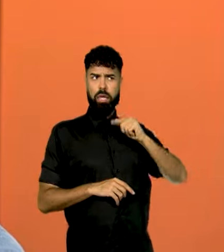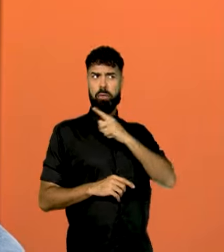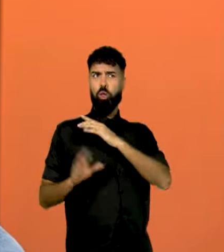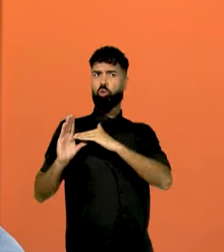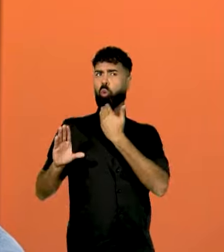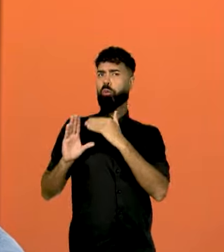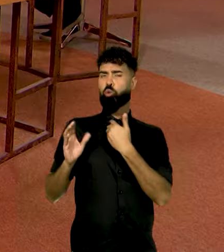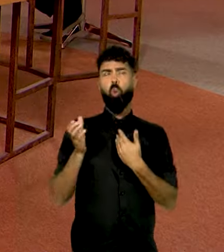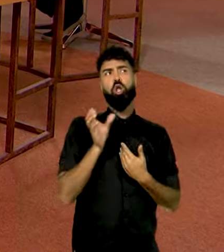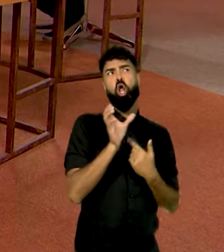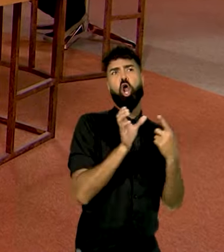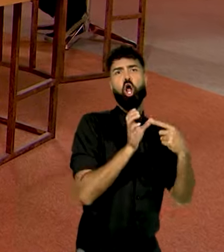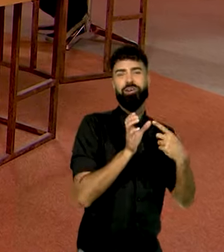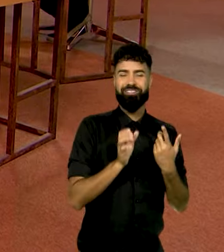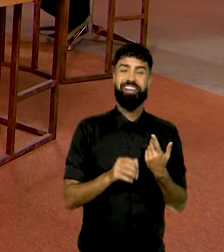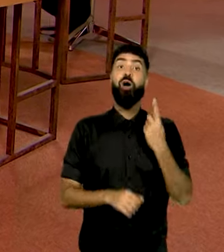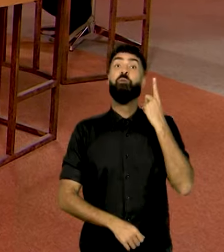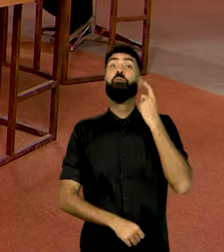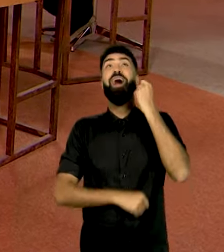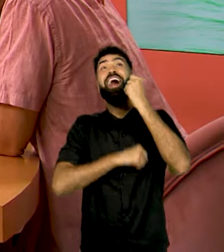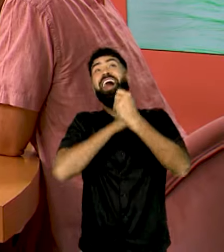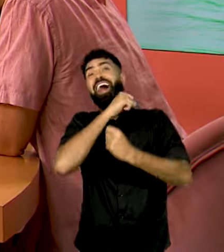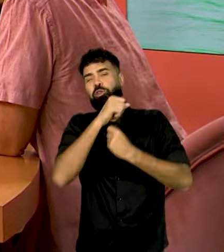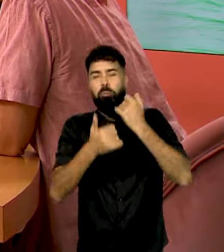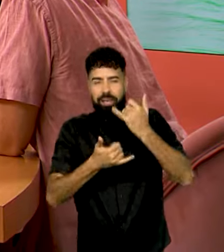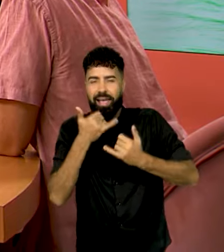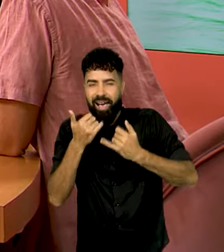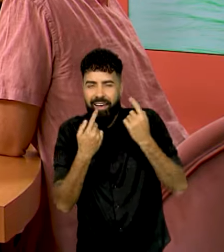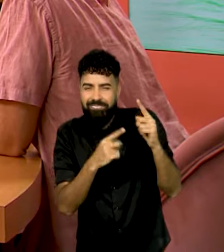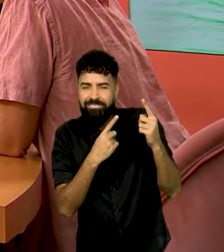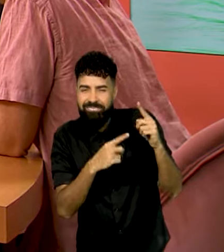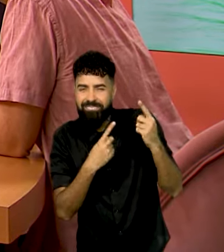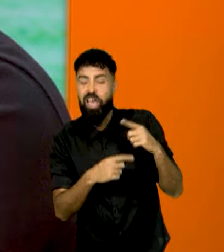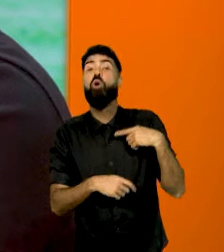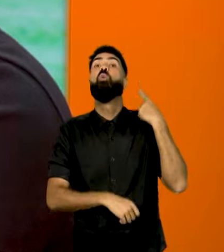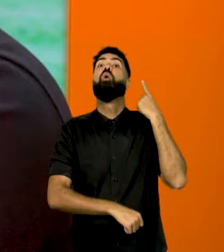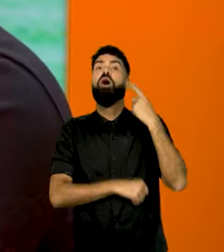Descobriu, já sabe? Veja, um ano depois dessa brincadeira,